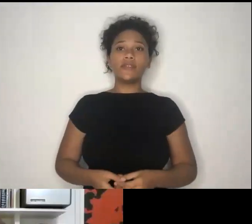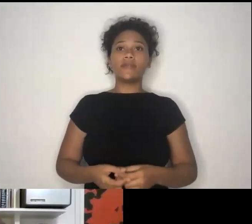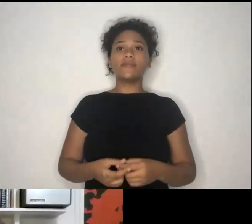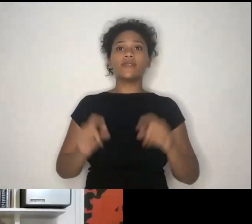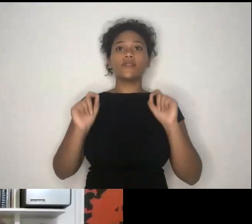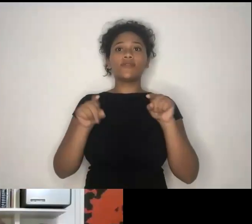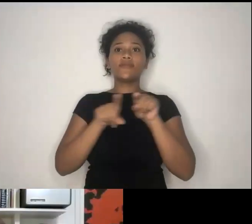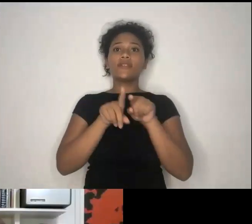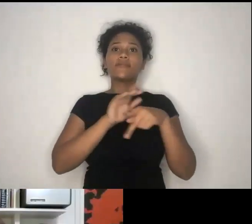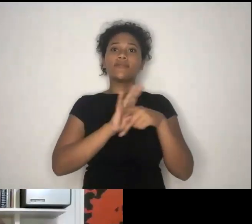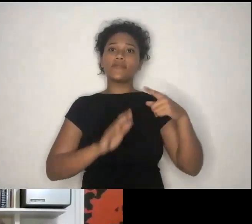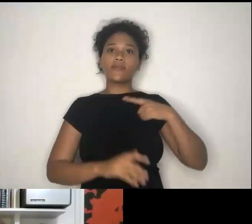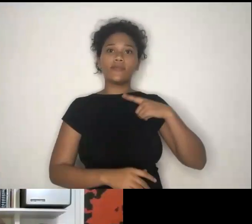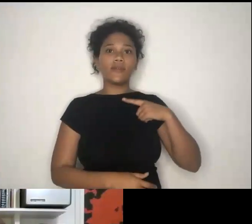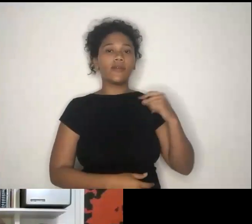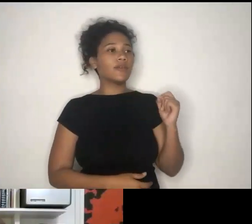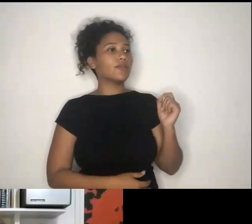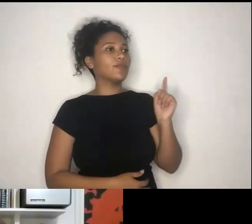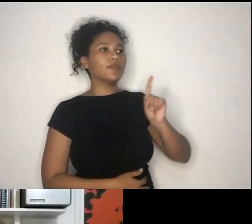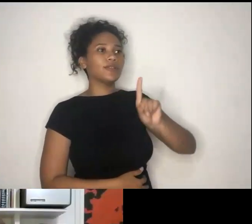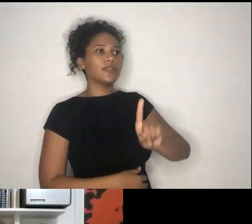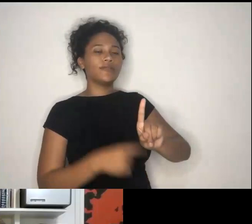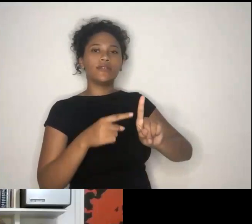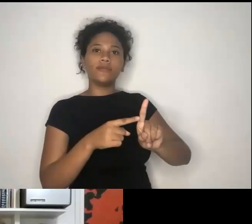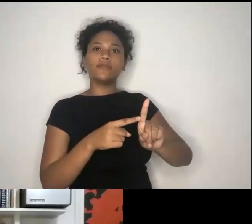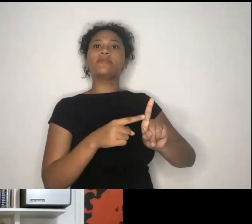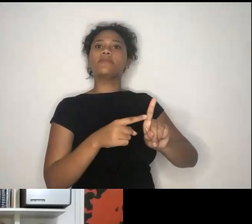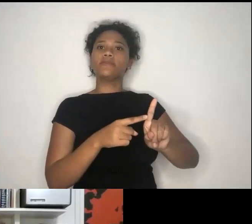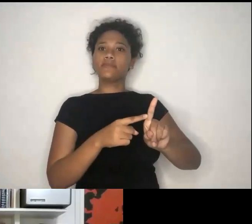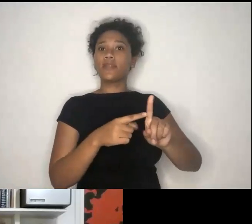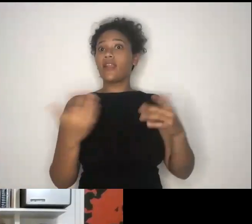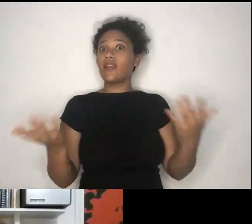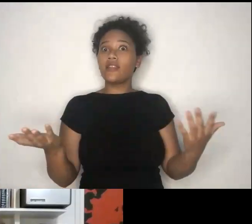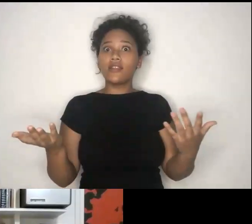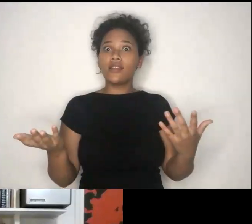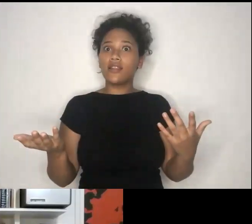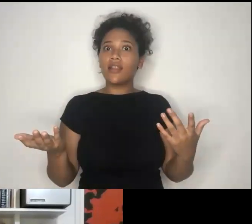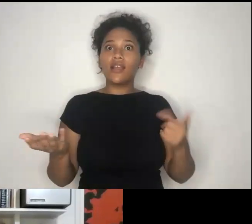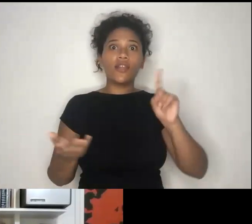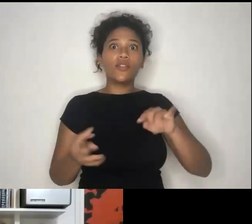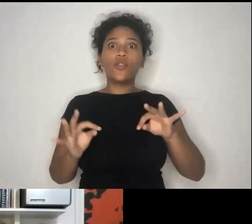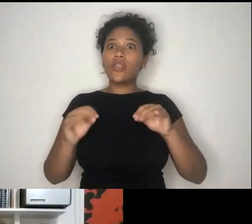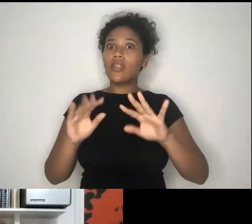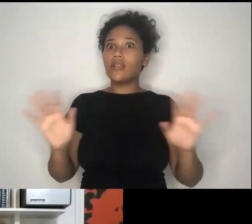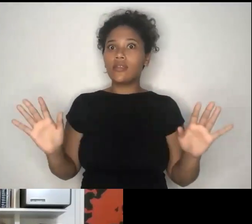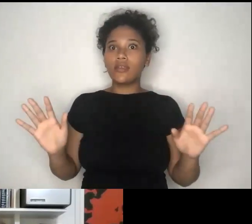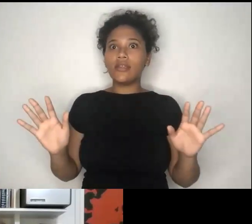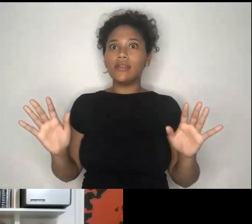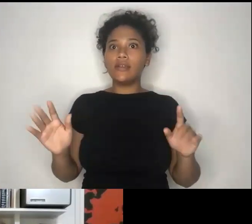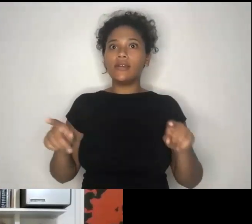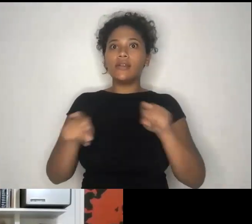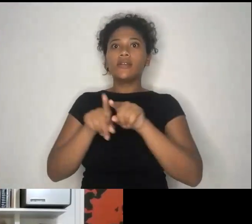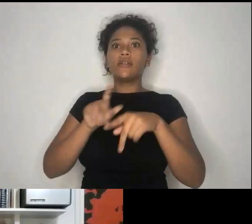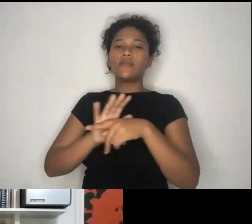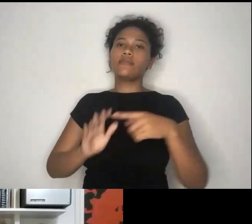Vivi vários contextos na minha juventude que cara Marginal Total a galera eu sou um cara que cresceu na rua